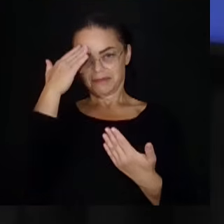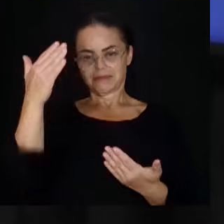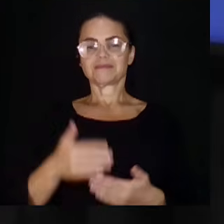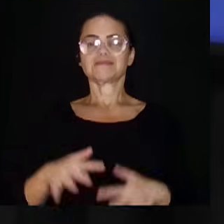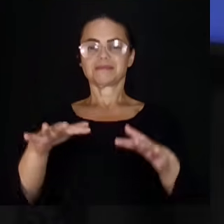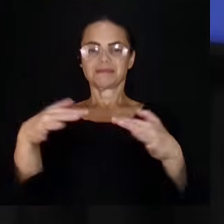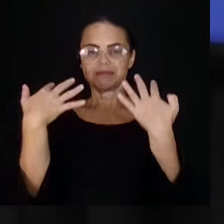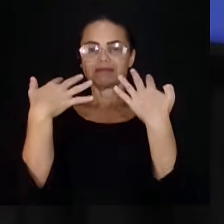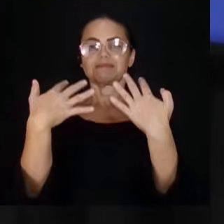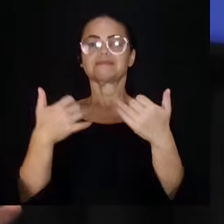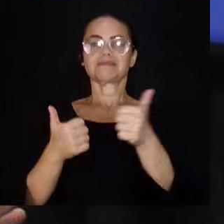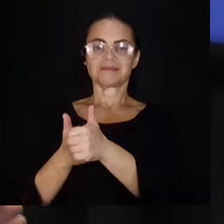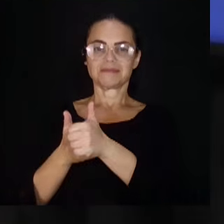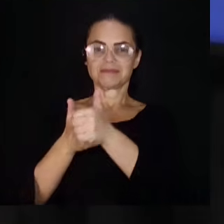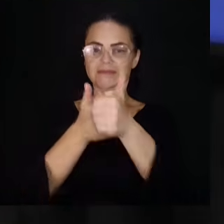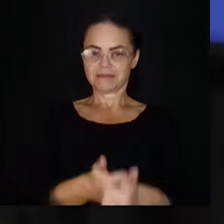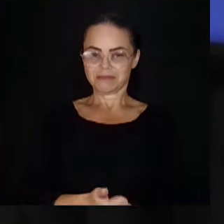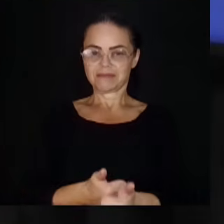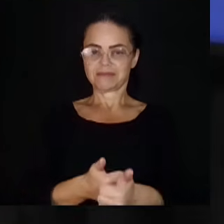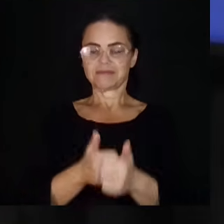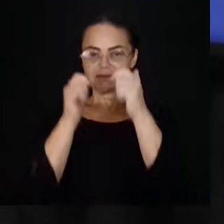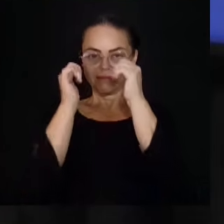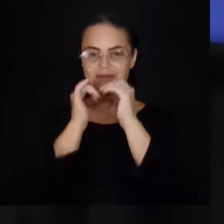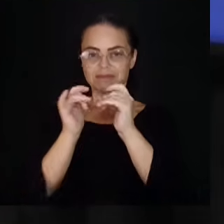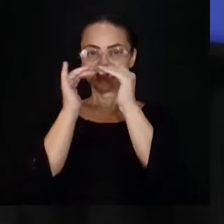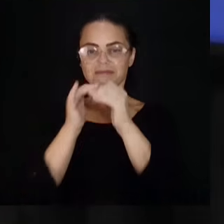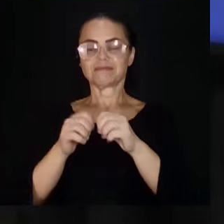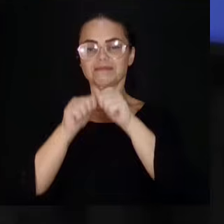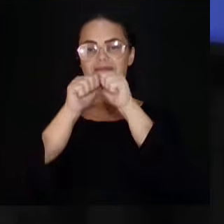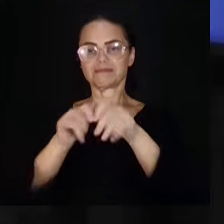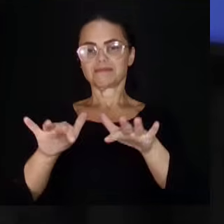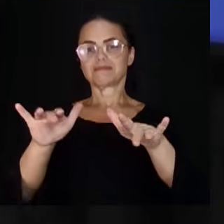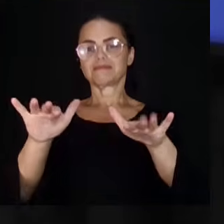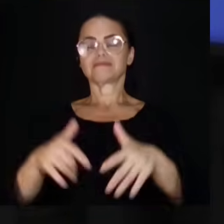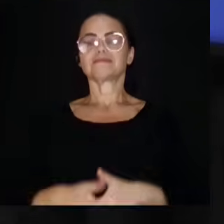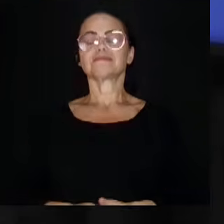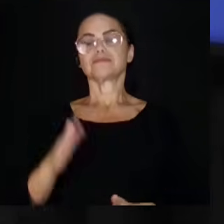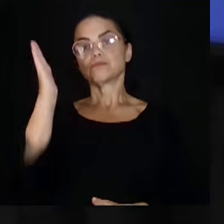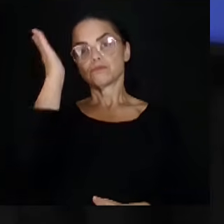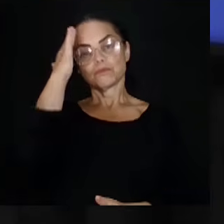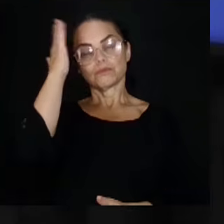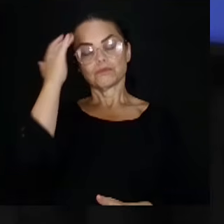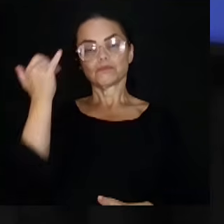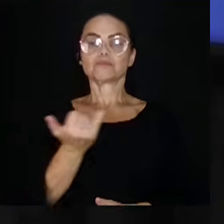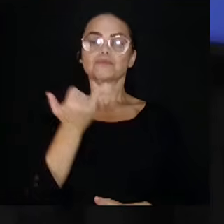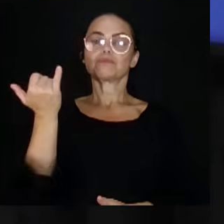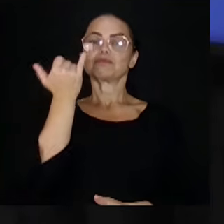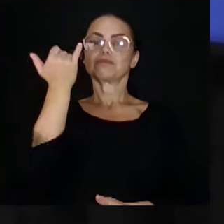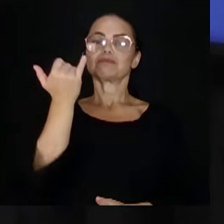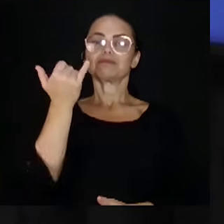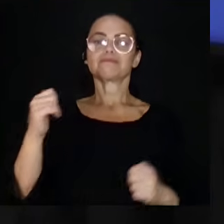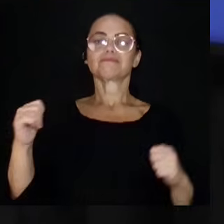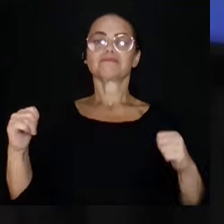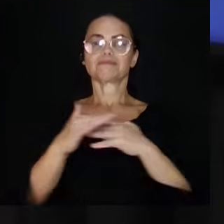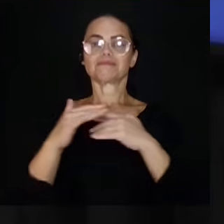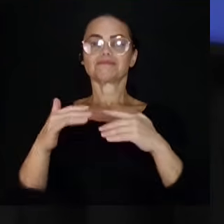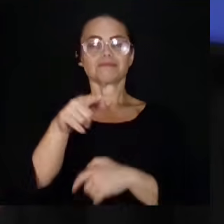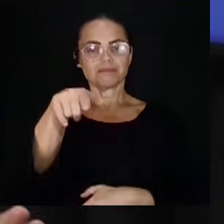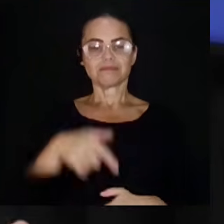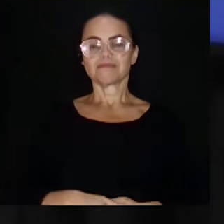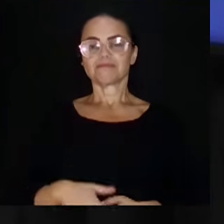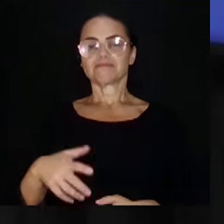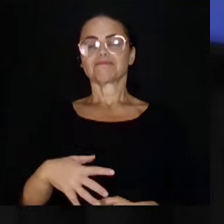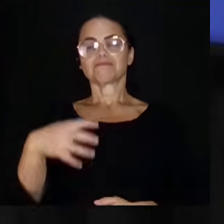acompanhou, refletiu, compartilhou e compreendeu a importância desse movimento. Vocês dão sentido a tudo.